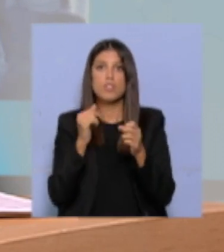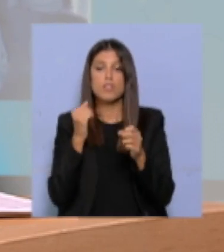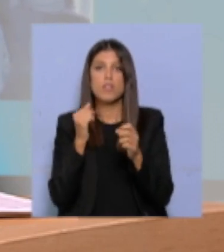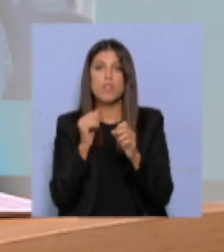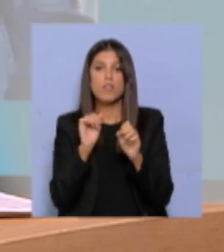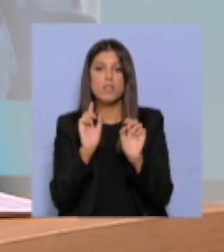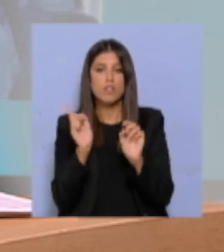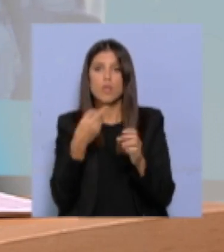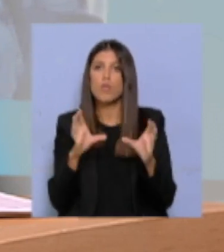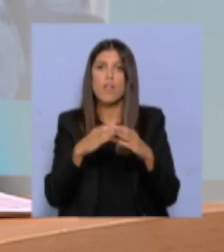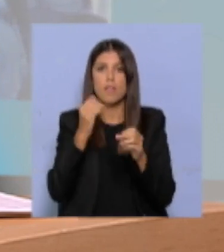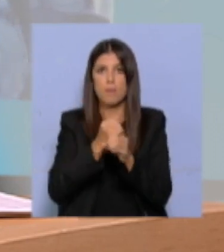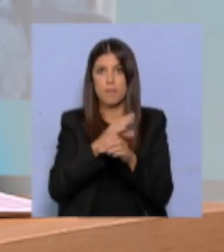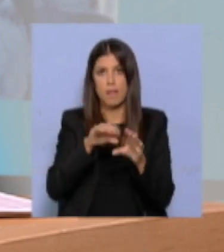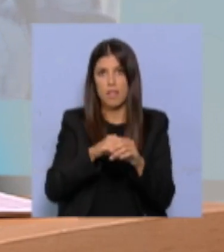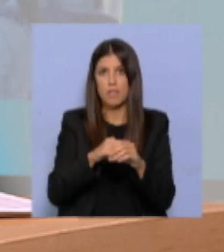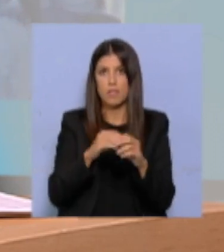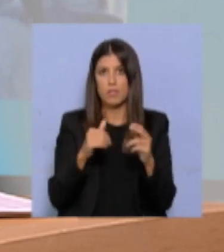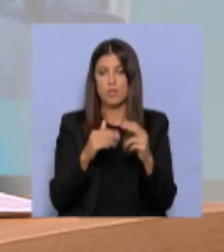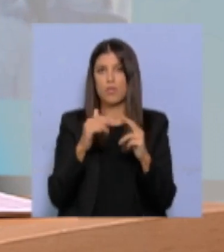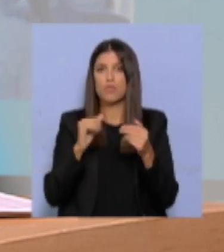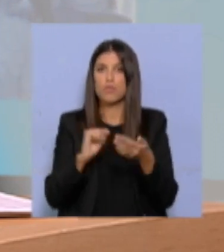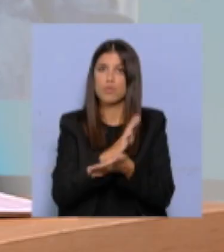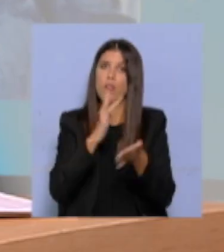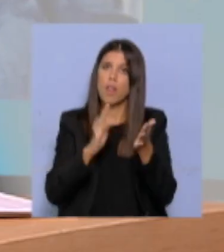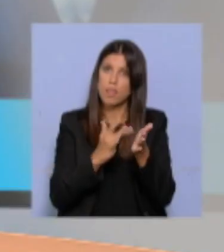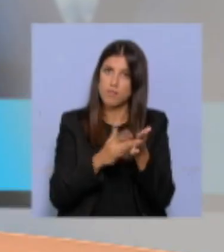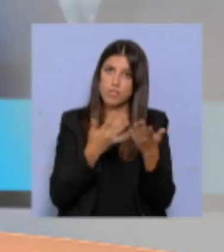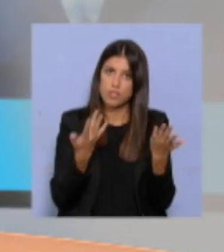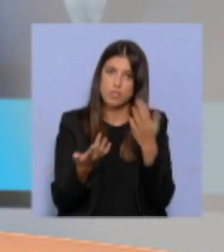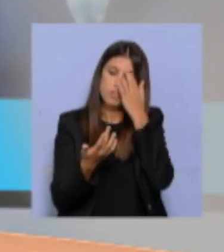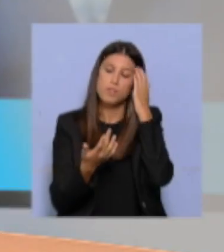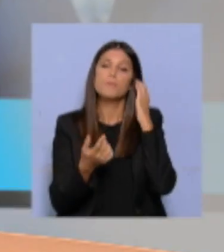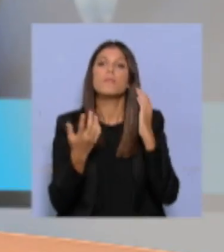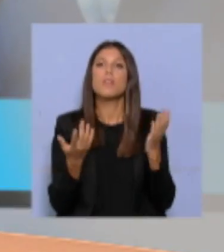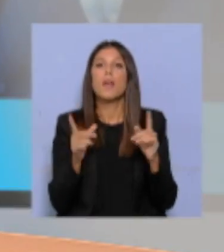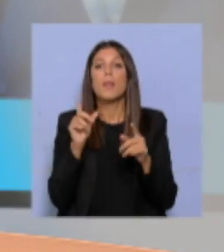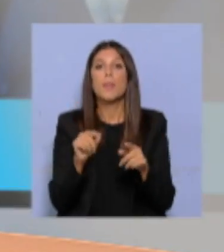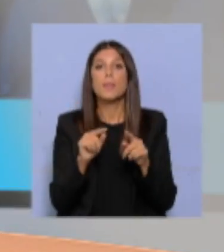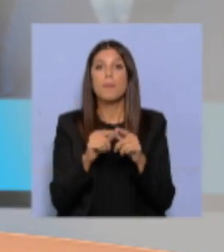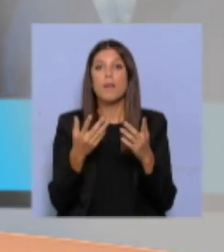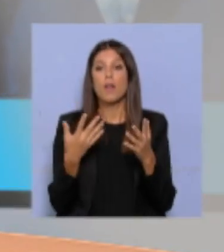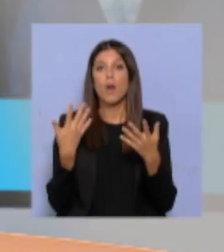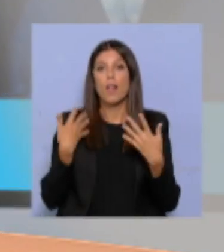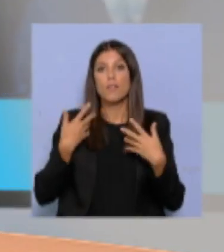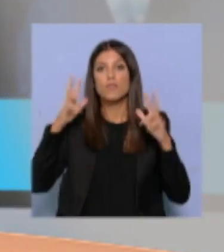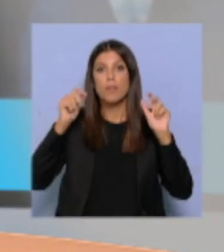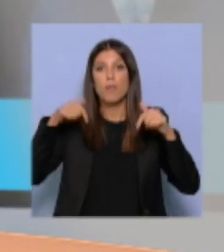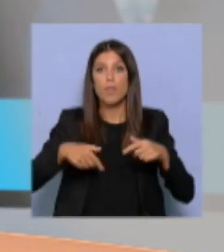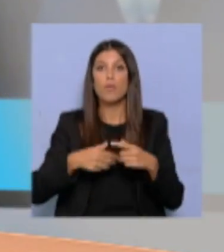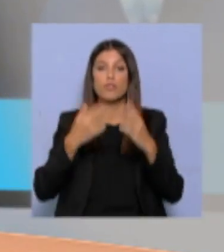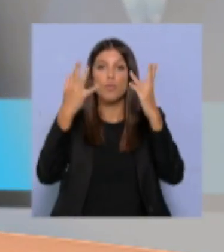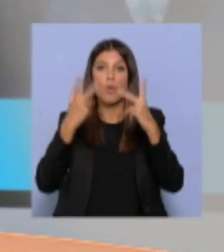a todos os trabalhadores. Entretanto, na ordem do dia está aí o Orçamento de Estado